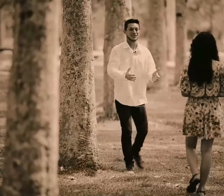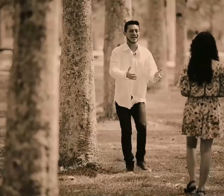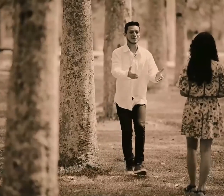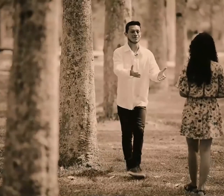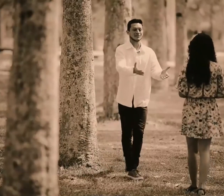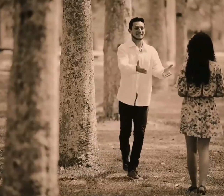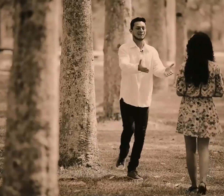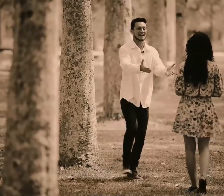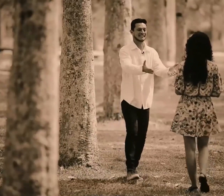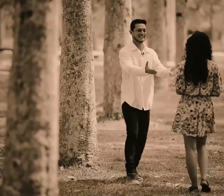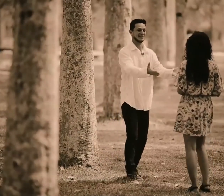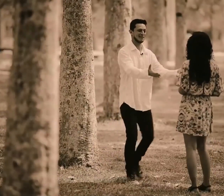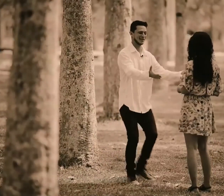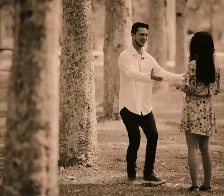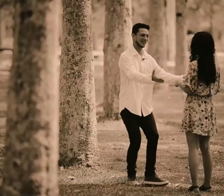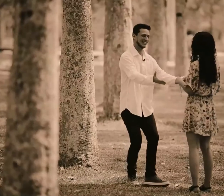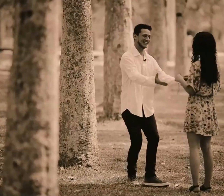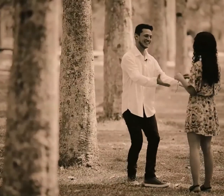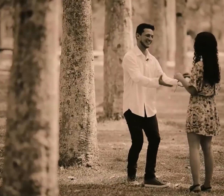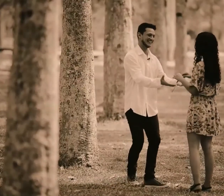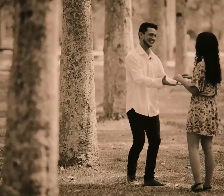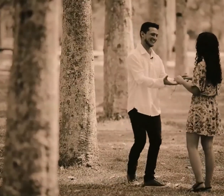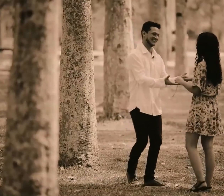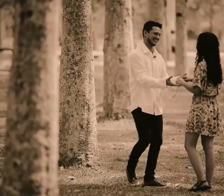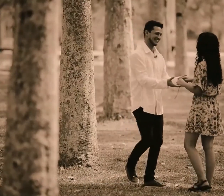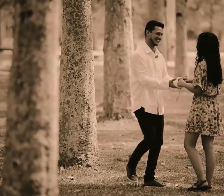Eu quero ficar com você para sempre, minha Julieta.